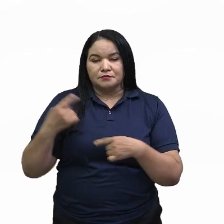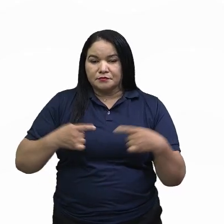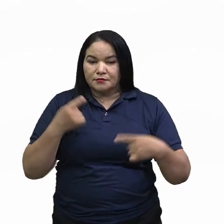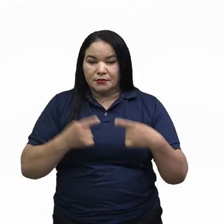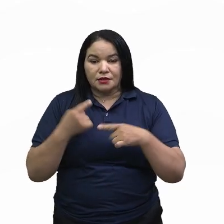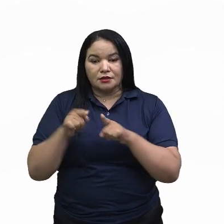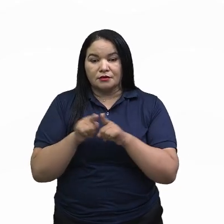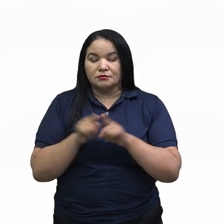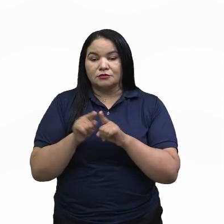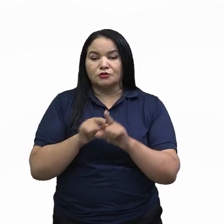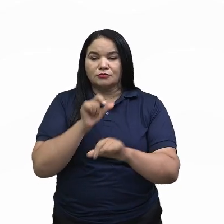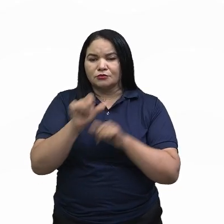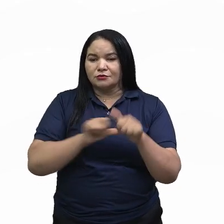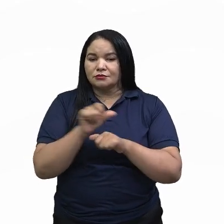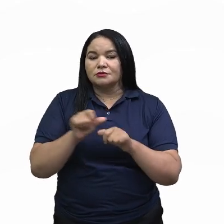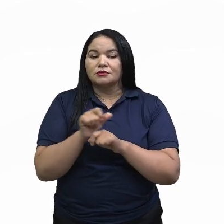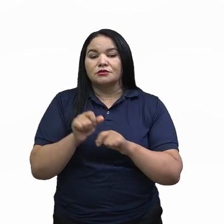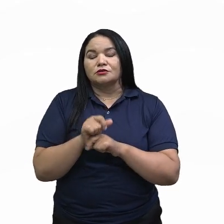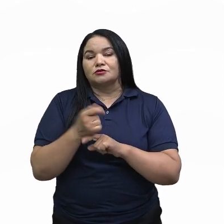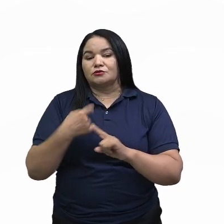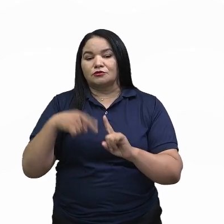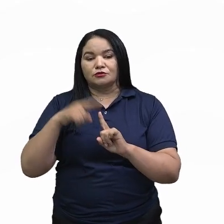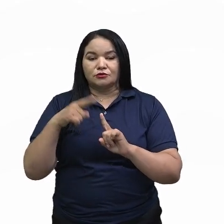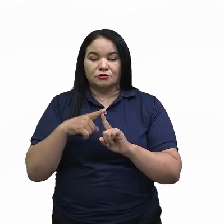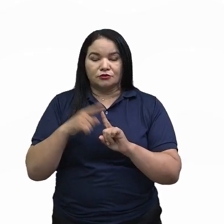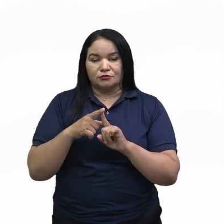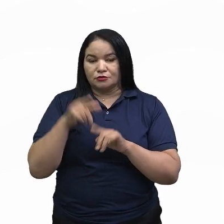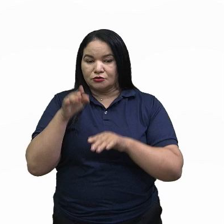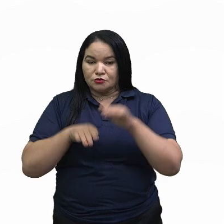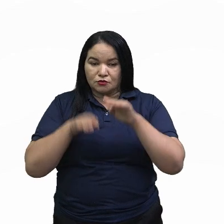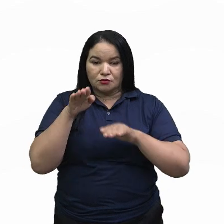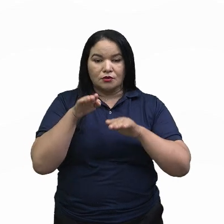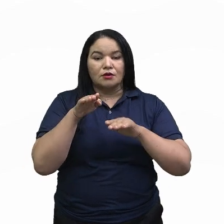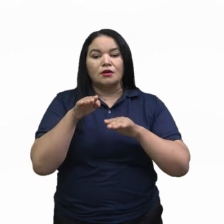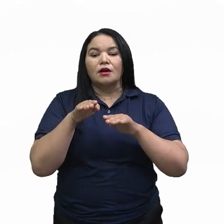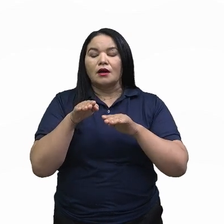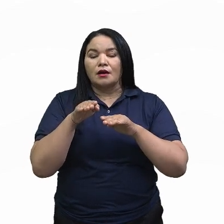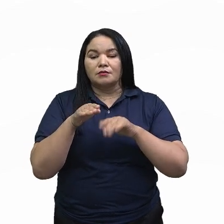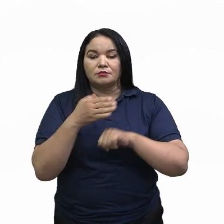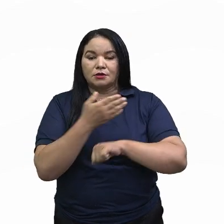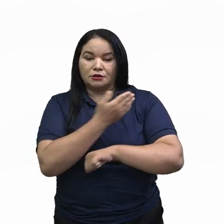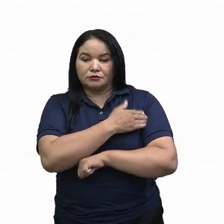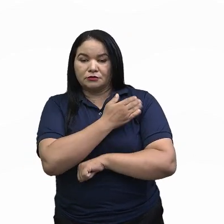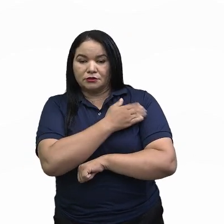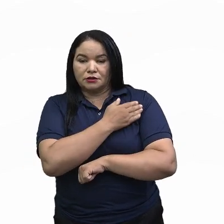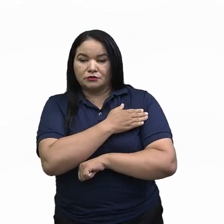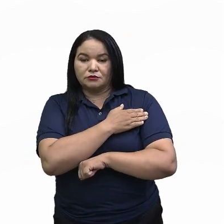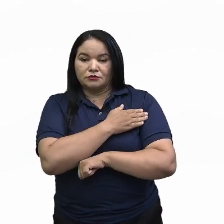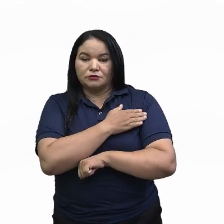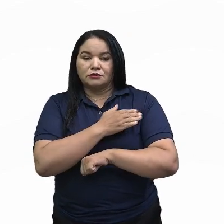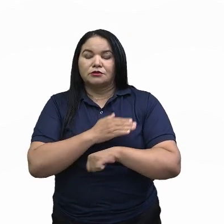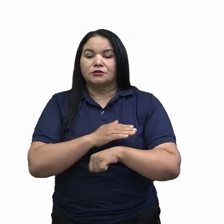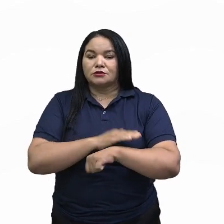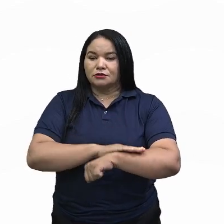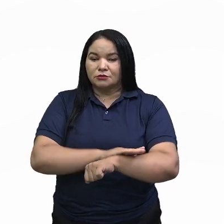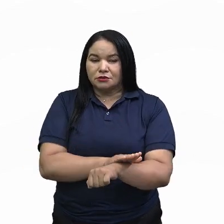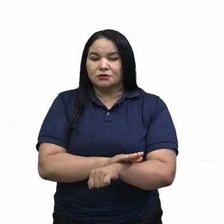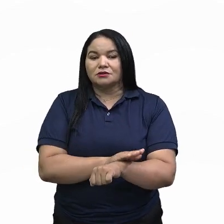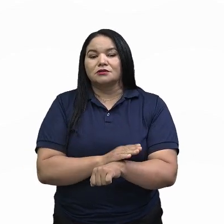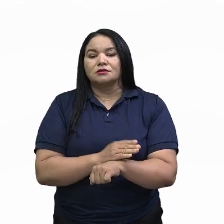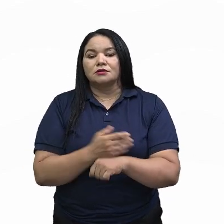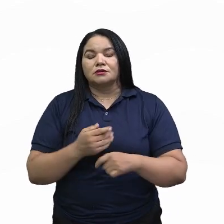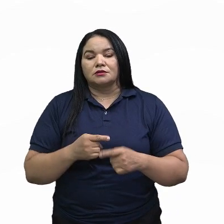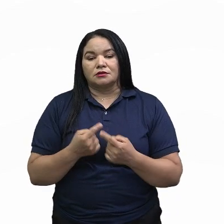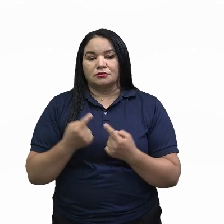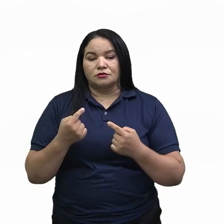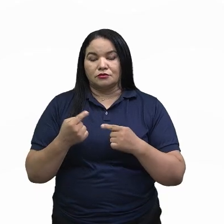problematização e desnaturalização das formas de desigualdade, preconceito,